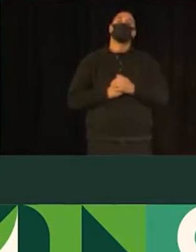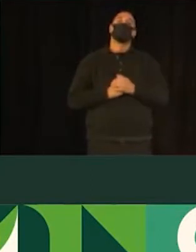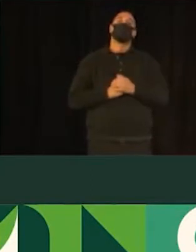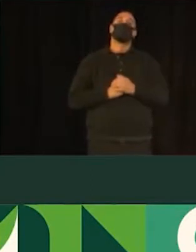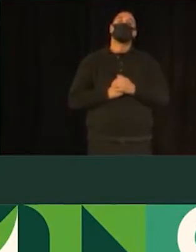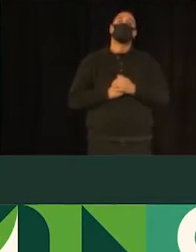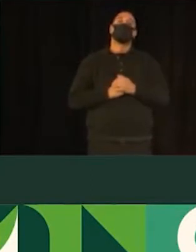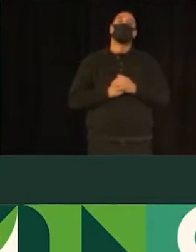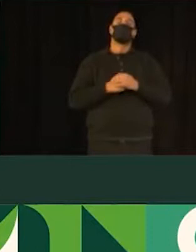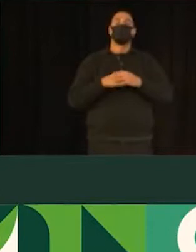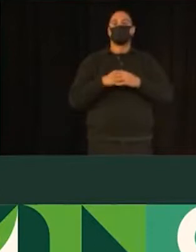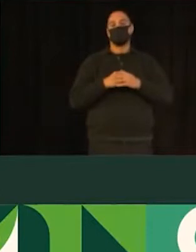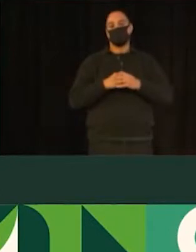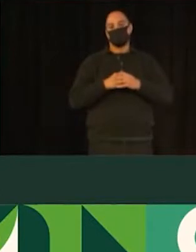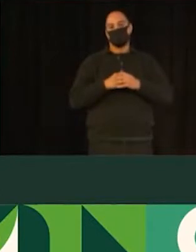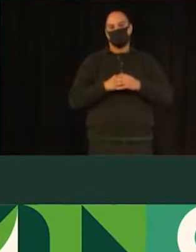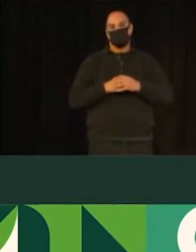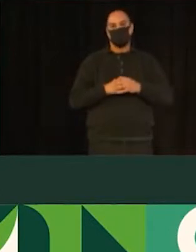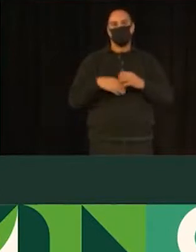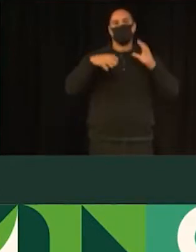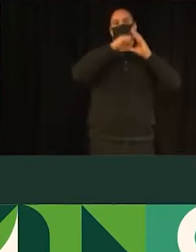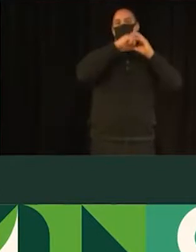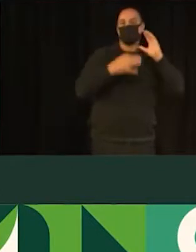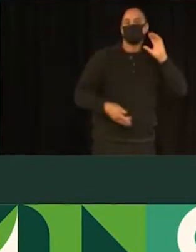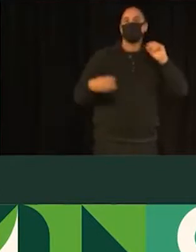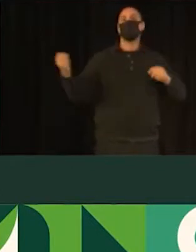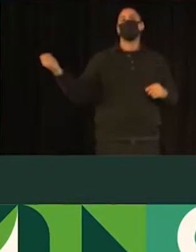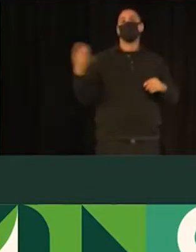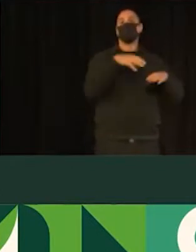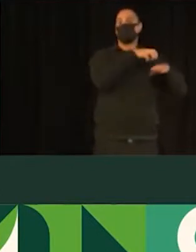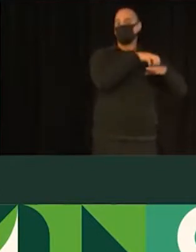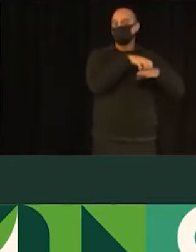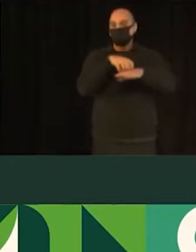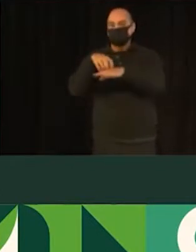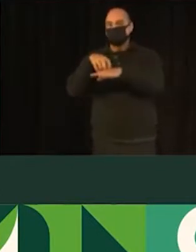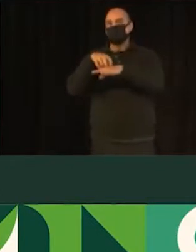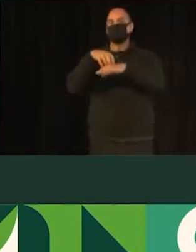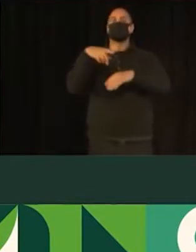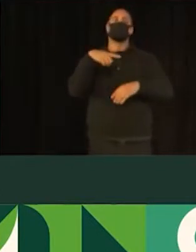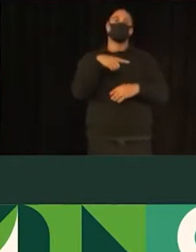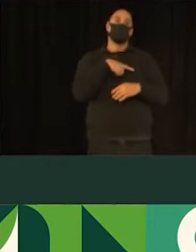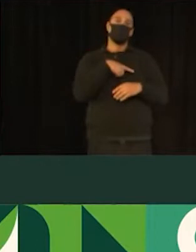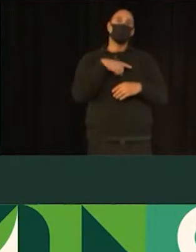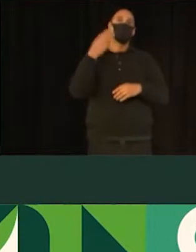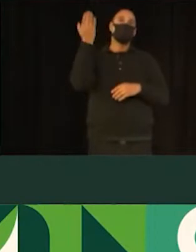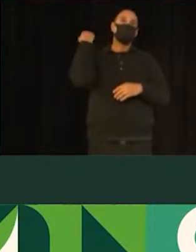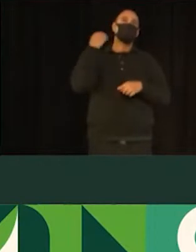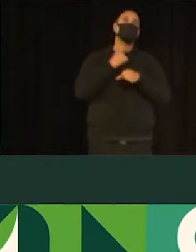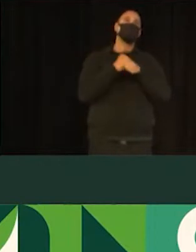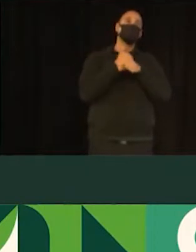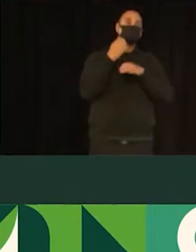Característica, então, de um novo modal de transporte sustentável em termos econômicos e ambientais, e, na época, se